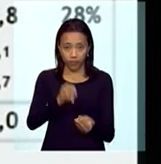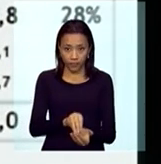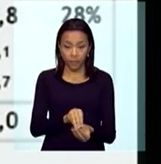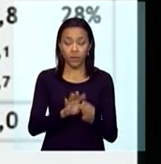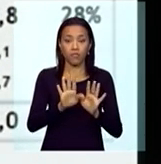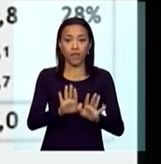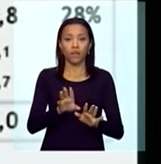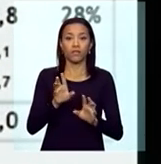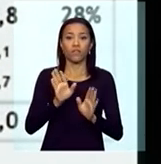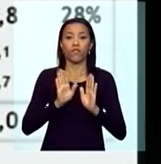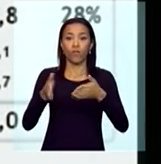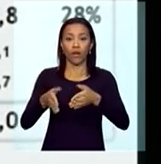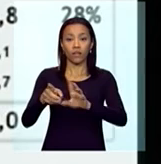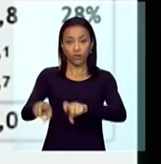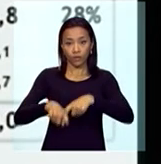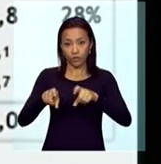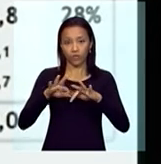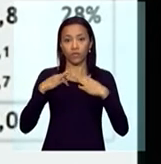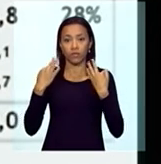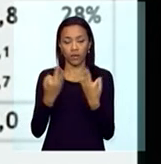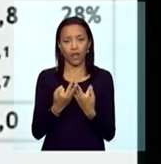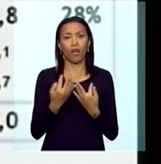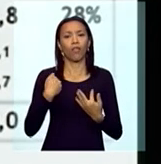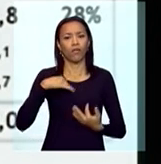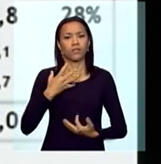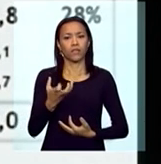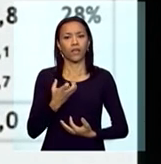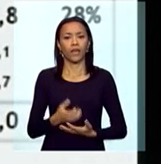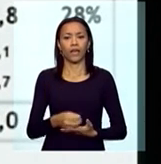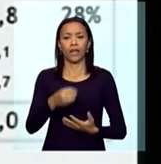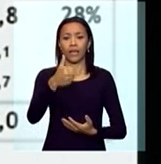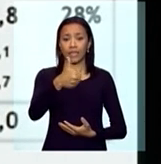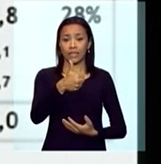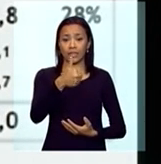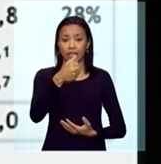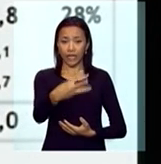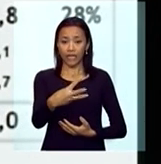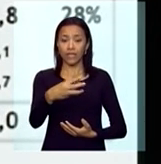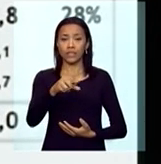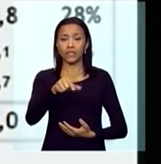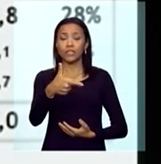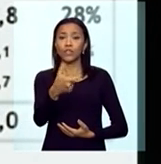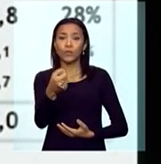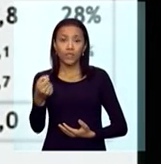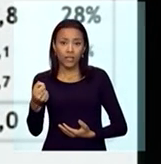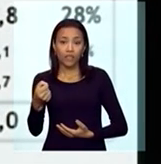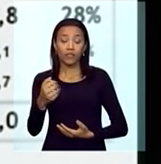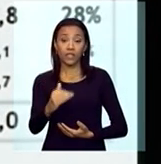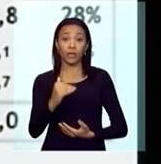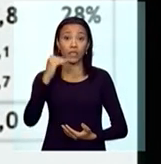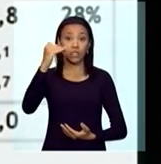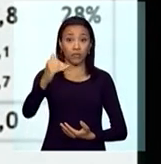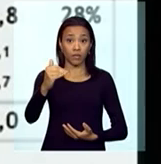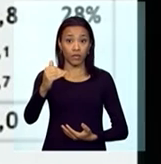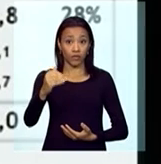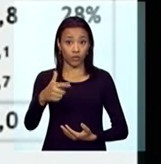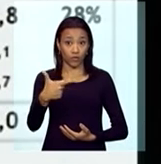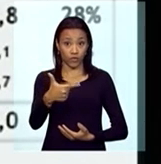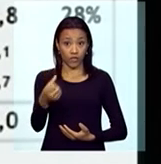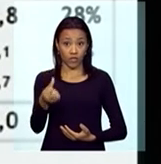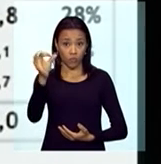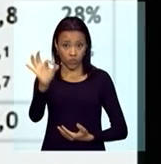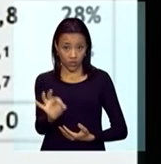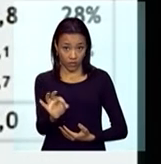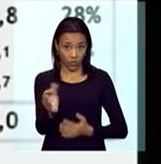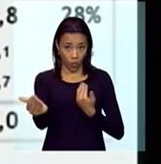agricultura familiar a gente quer desembolsar 13.200, que dá um crescimento de 26% em cima do compromisso da safra